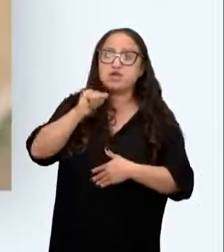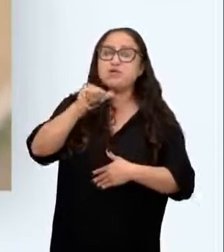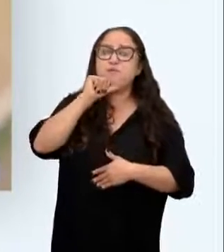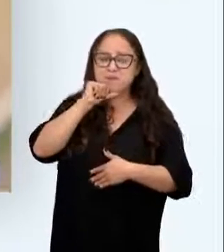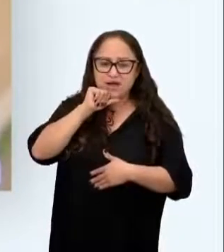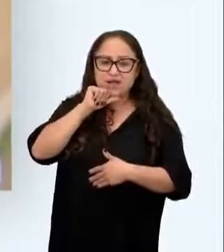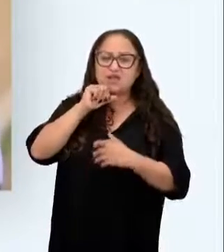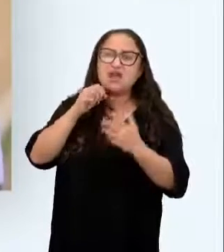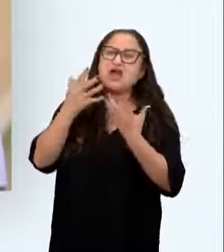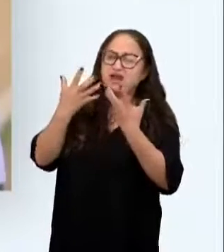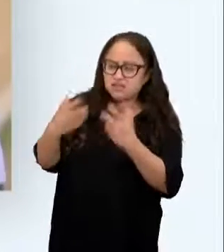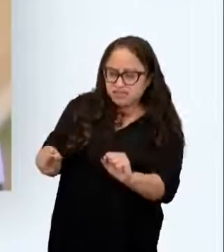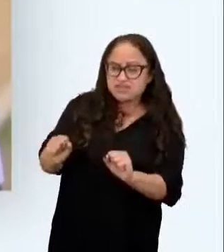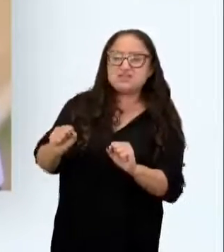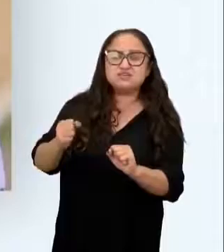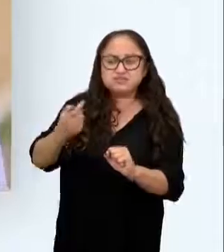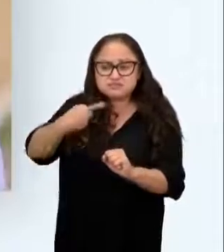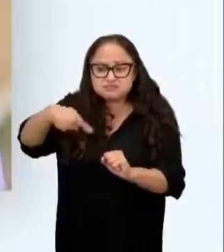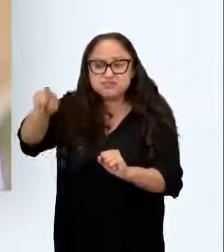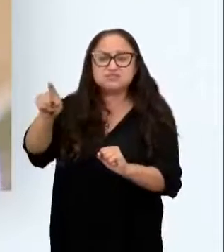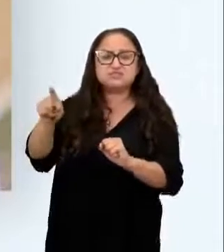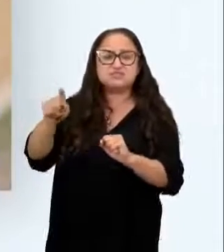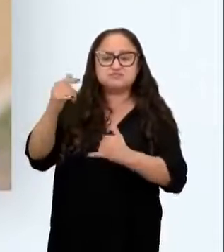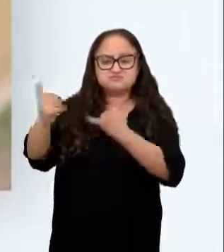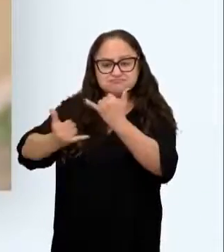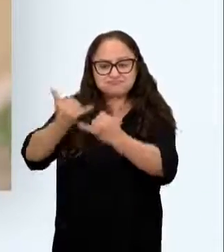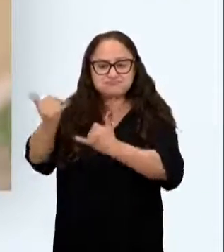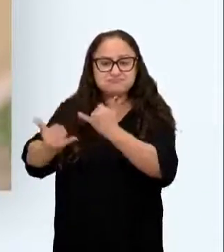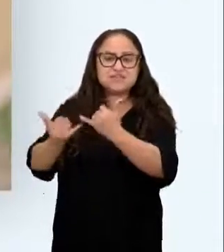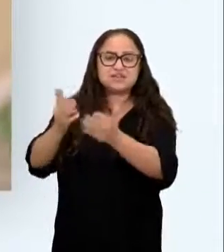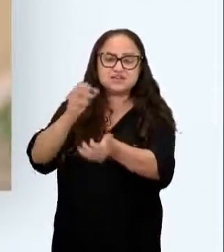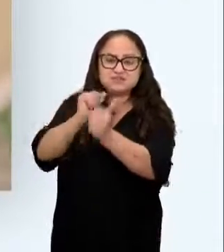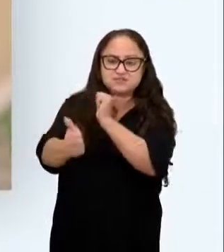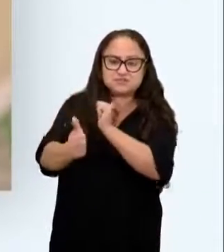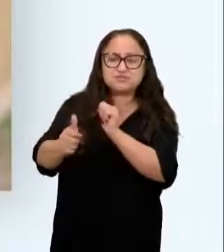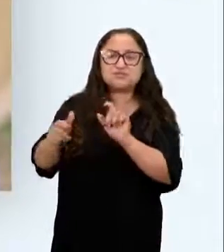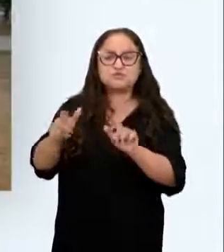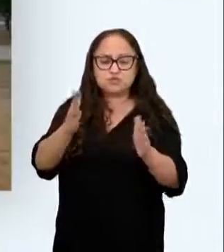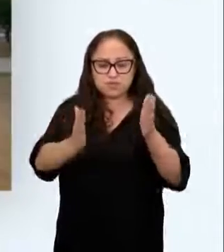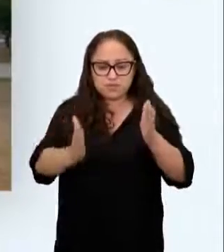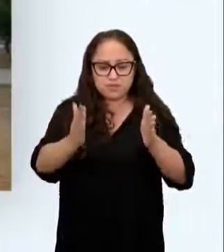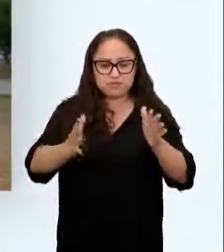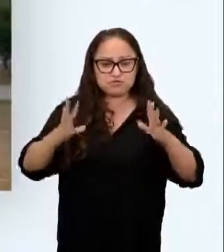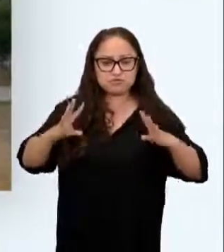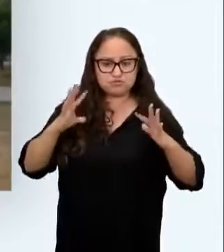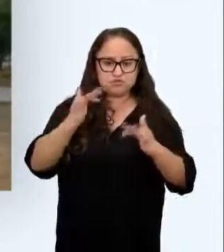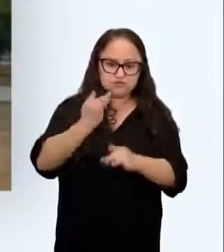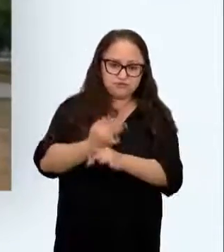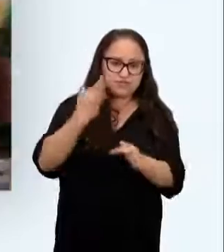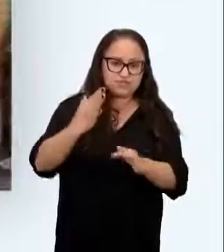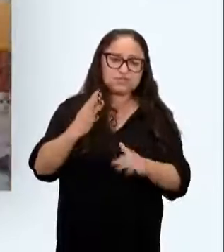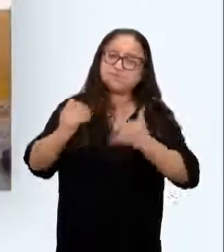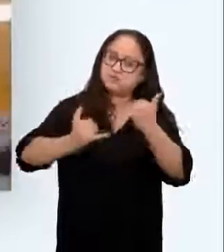em deixar seus filhos, trazer seus filhos para a escola no período de férias para brincar.